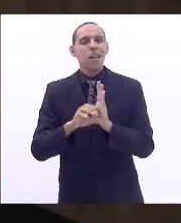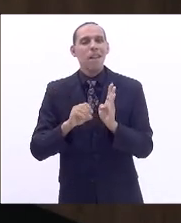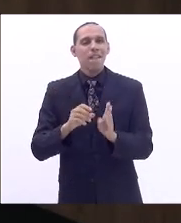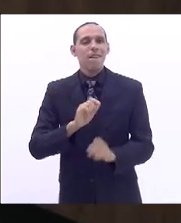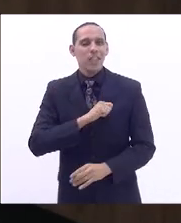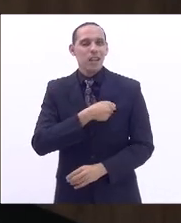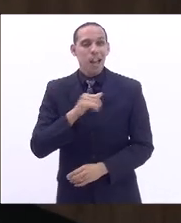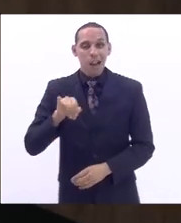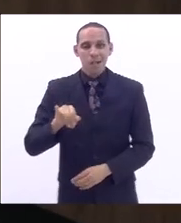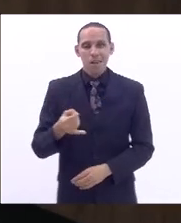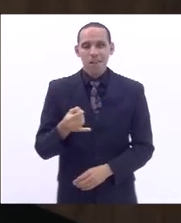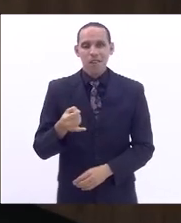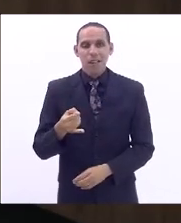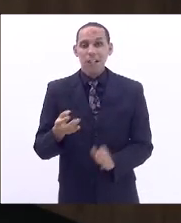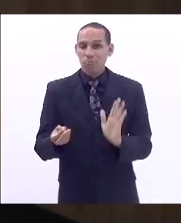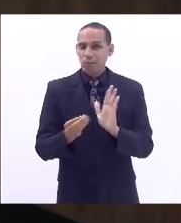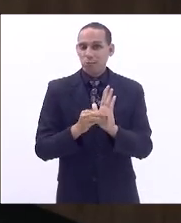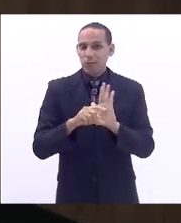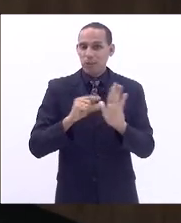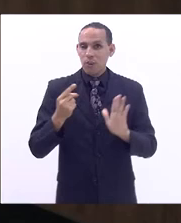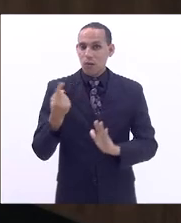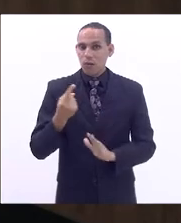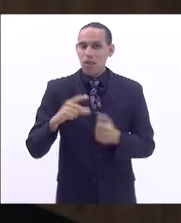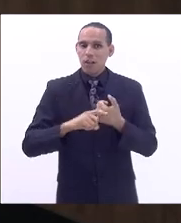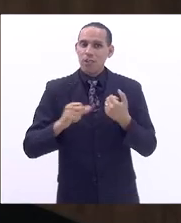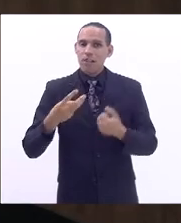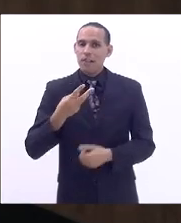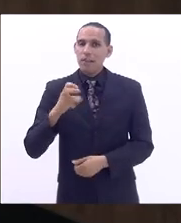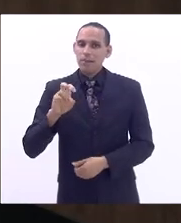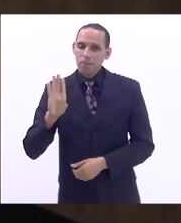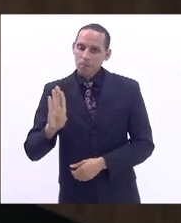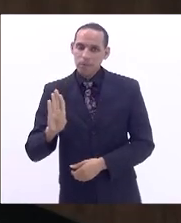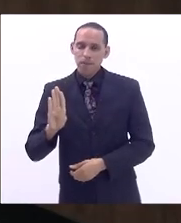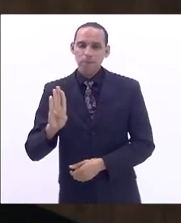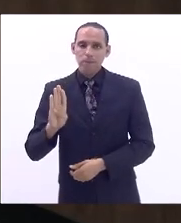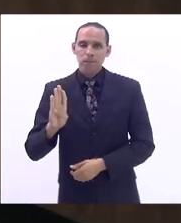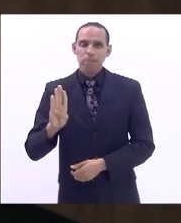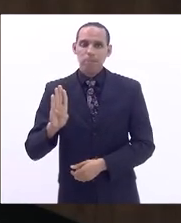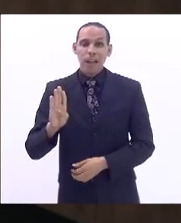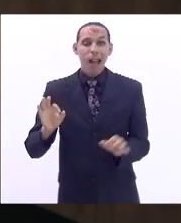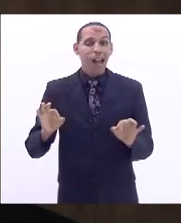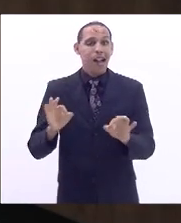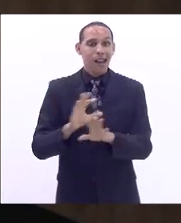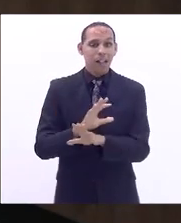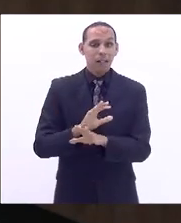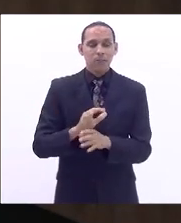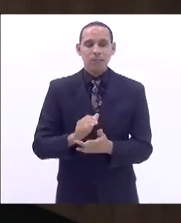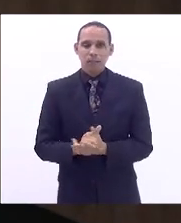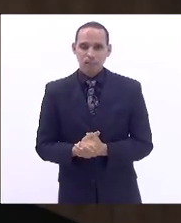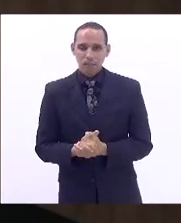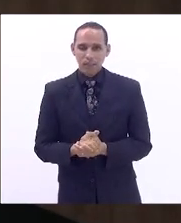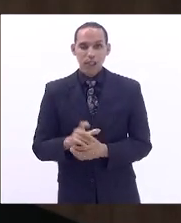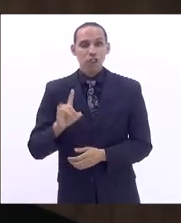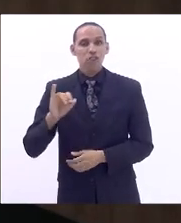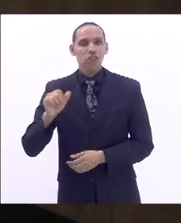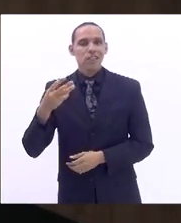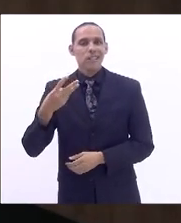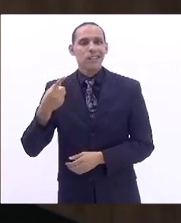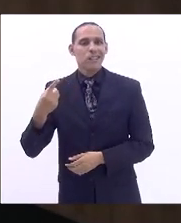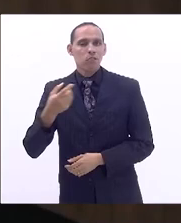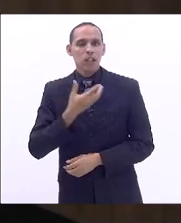previstos no inciso 1 do Artigo 35 B encerraria se em